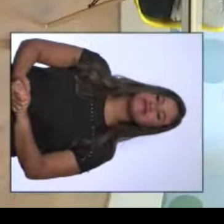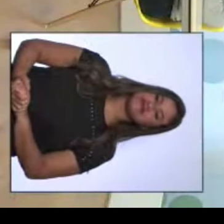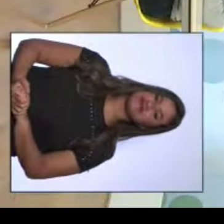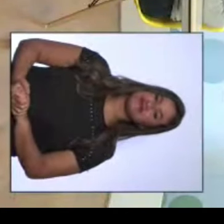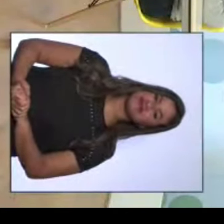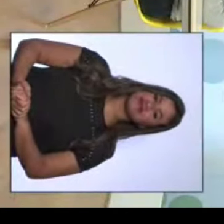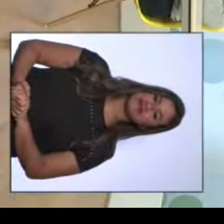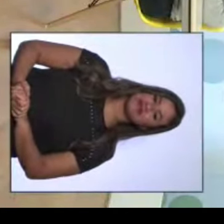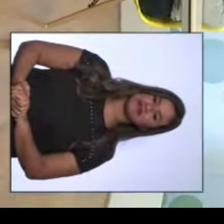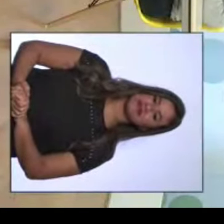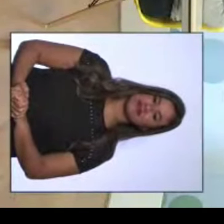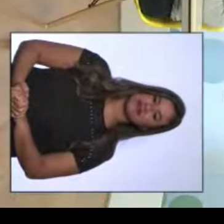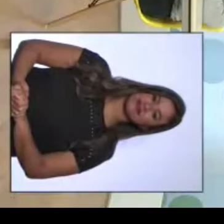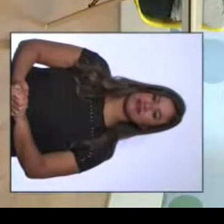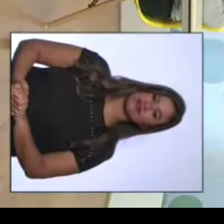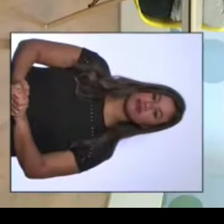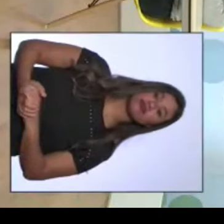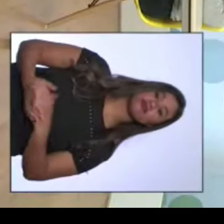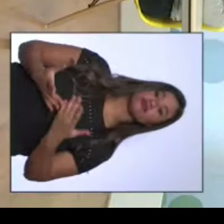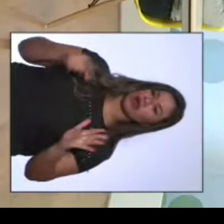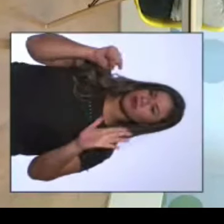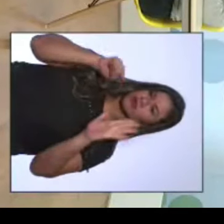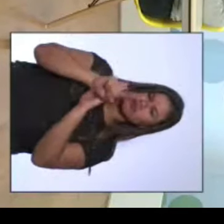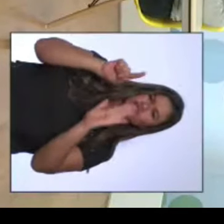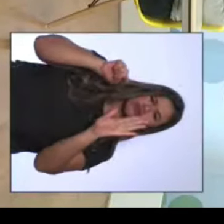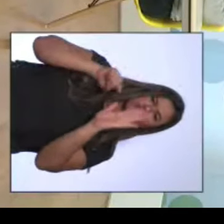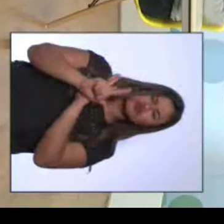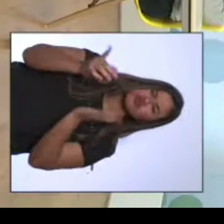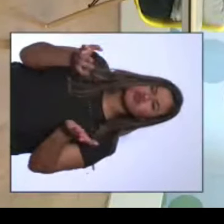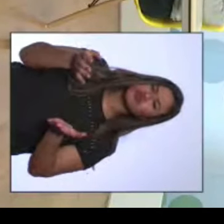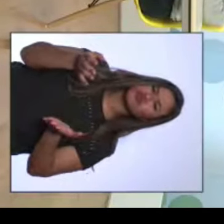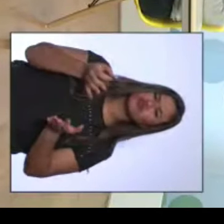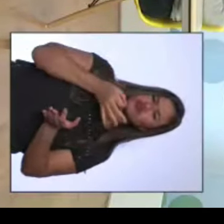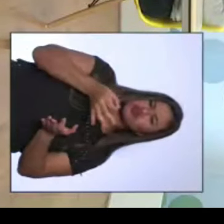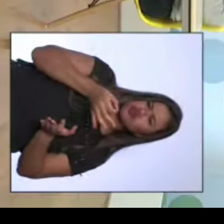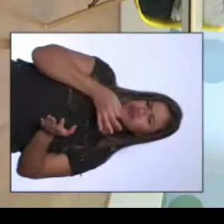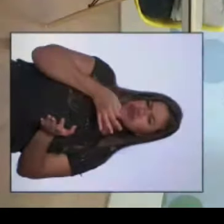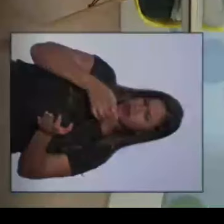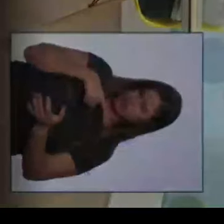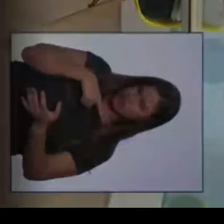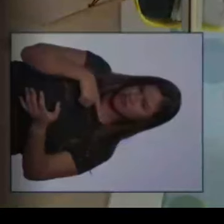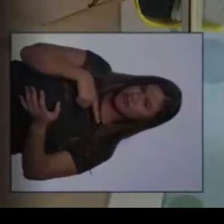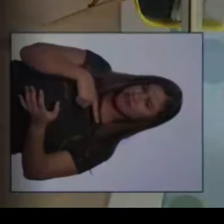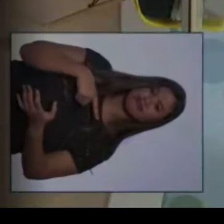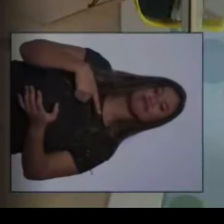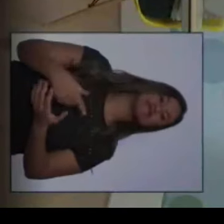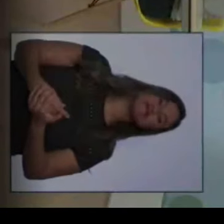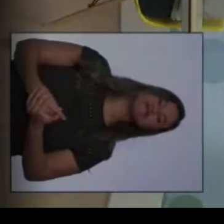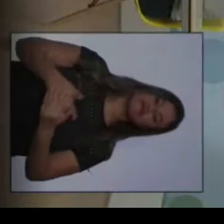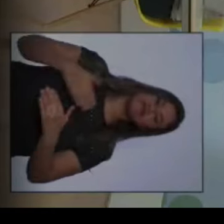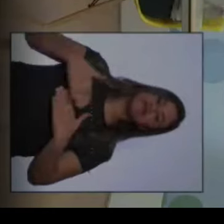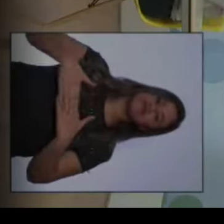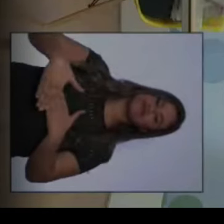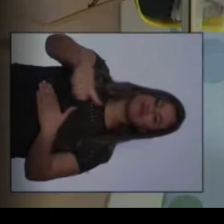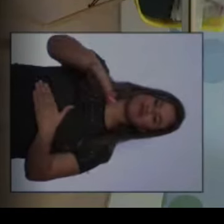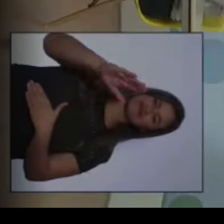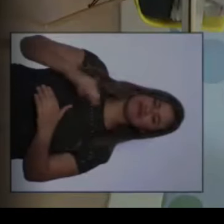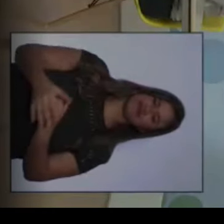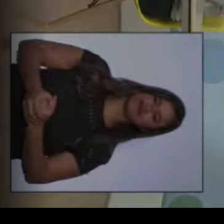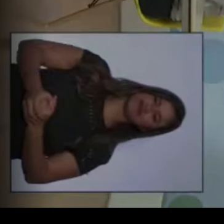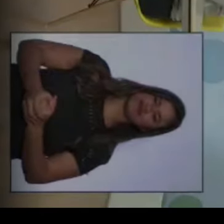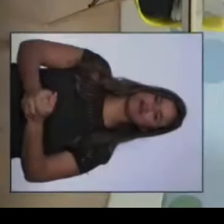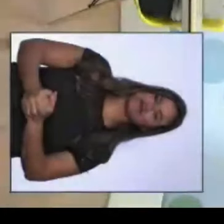tematizar. Mais alguma indicação, mais alguma pergunta, mais algo acrescentar? Então, vamos lá. Vamos esperar mais interação com